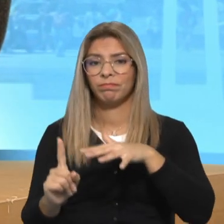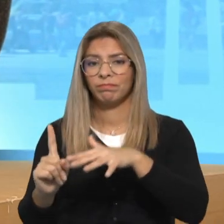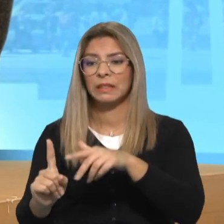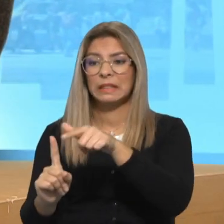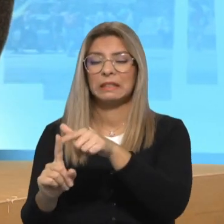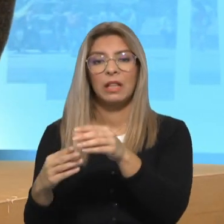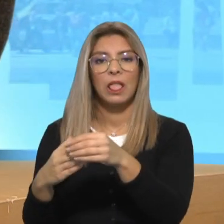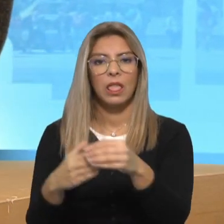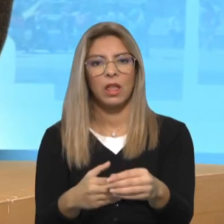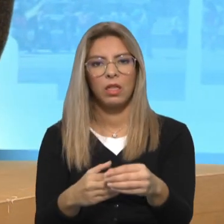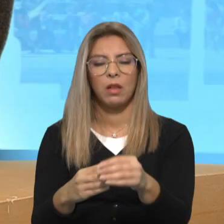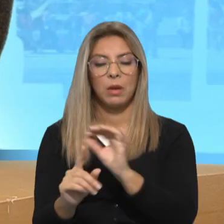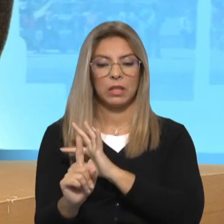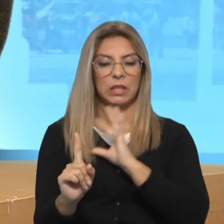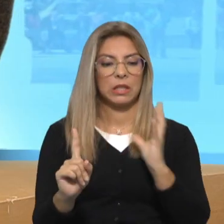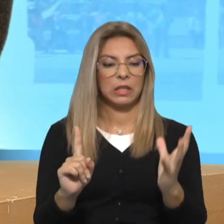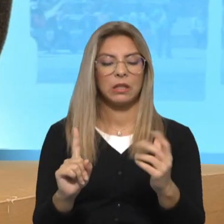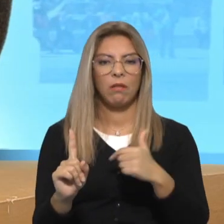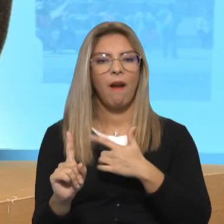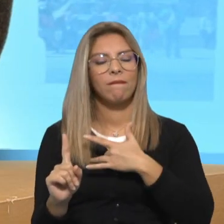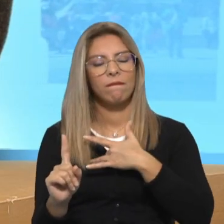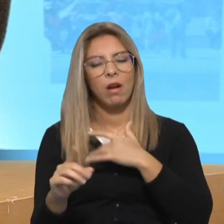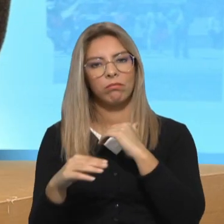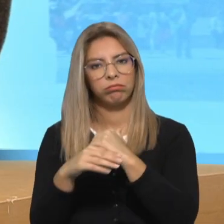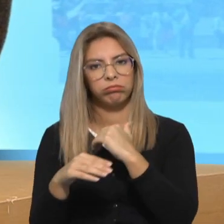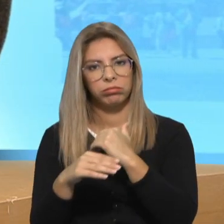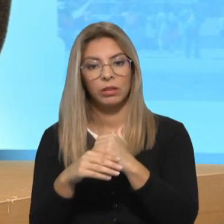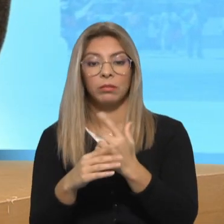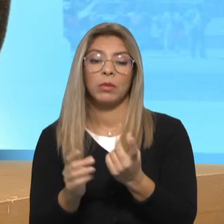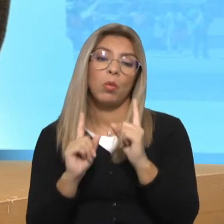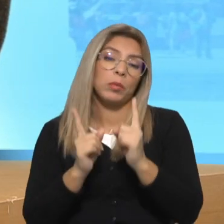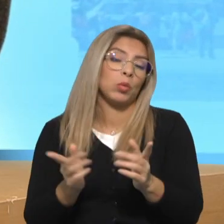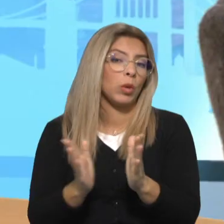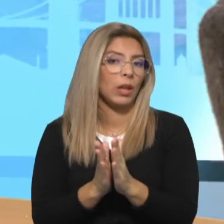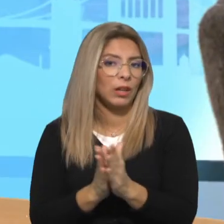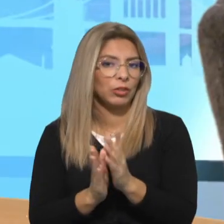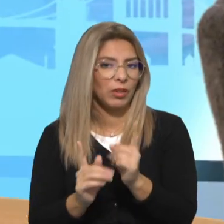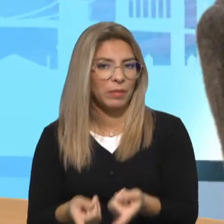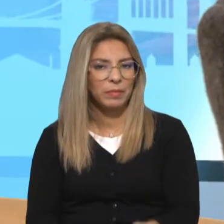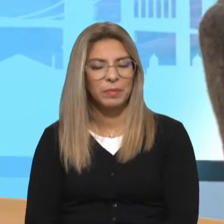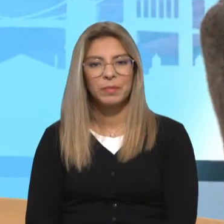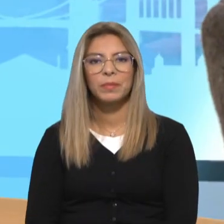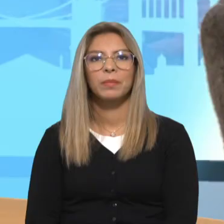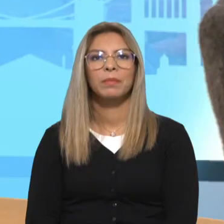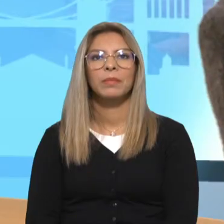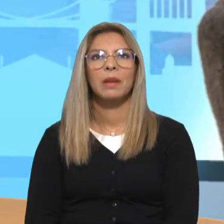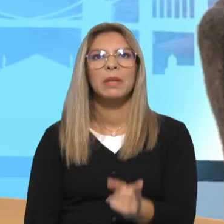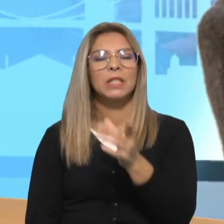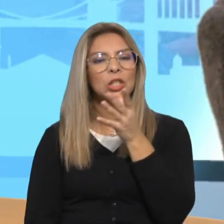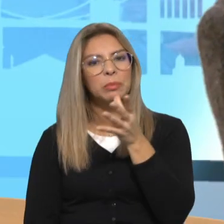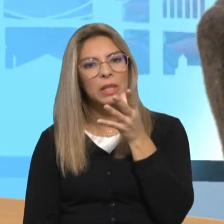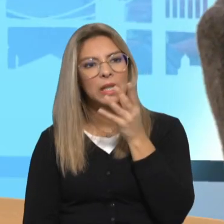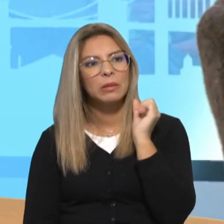que todos viviam este amor recíproco. E daí nasceu a Igreja. Mas isso implica, enfim, de alguma forma, uma